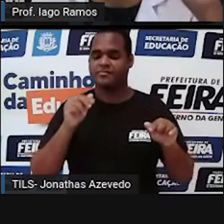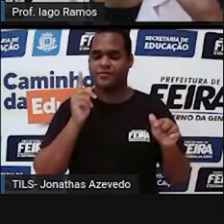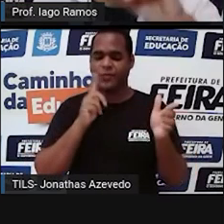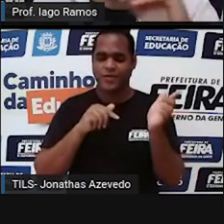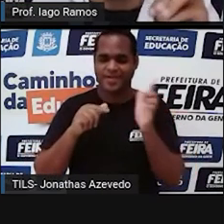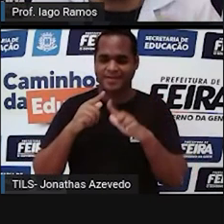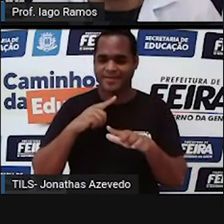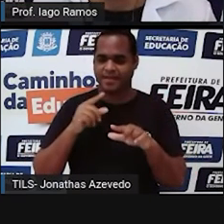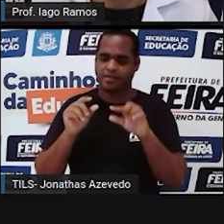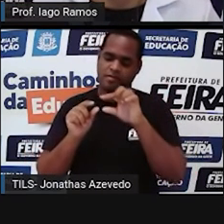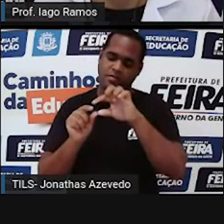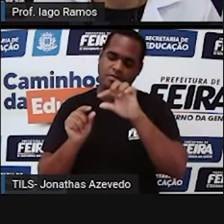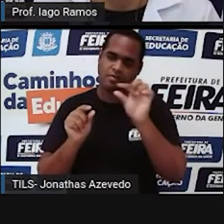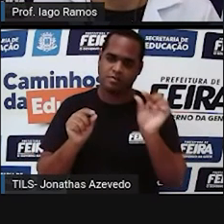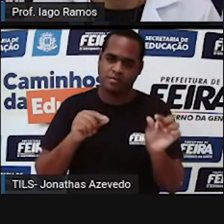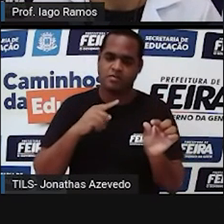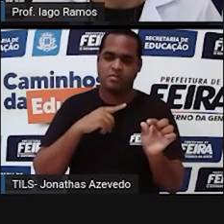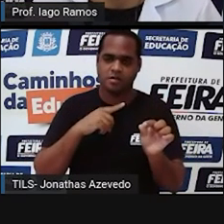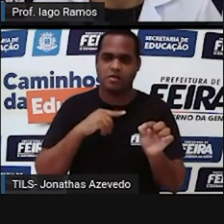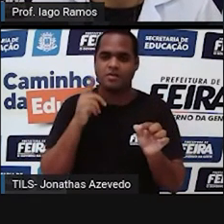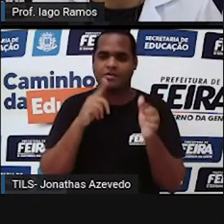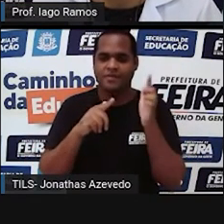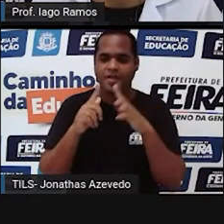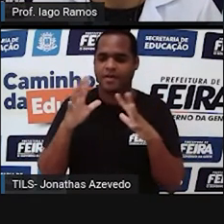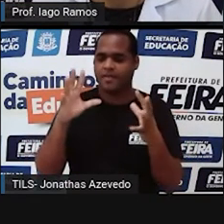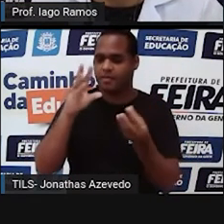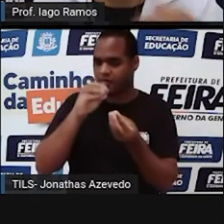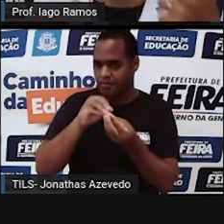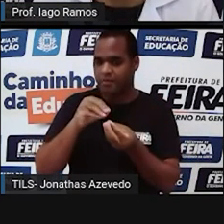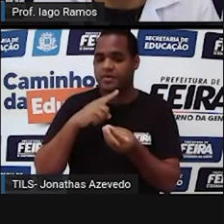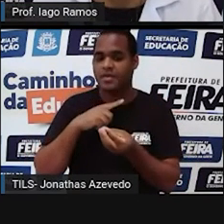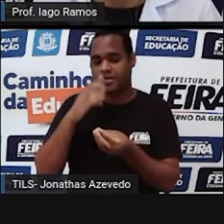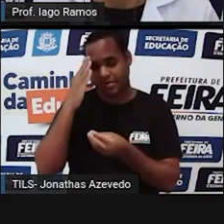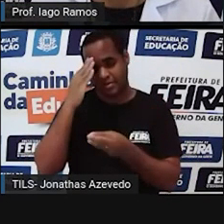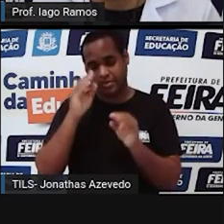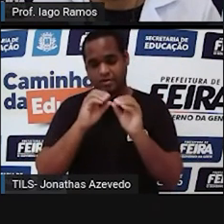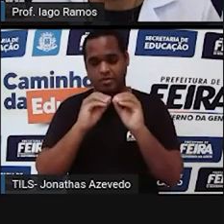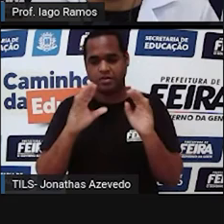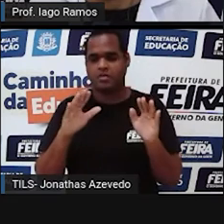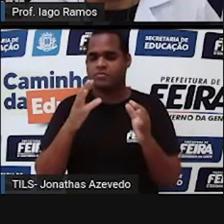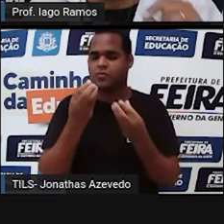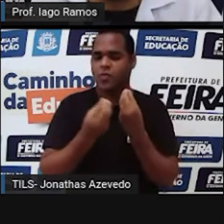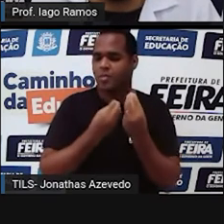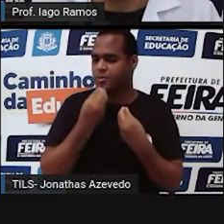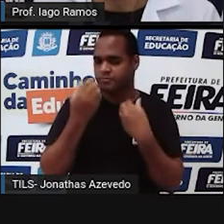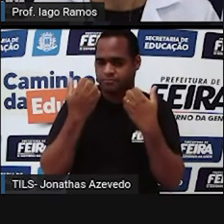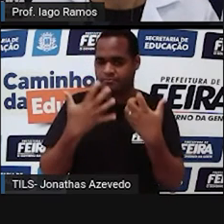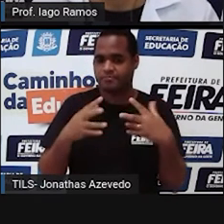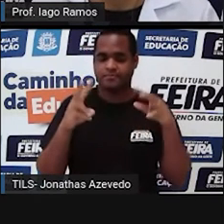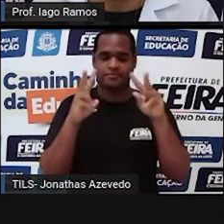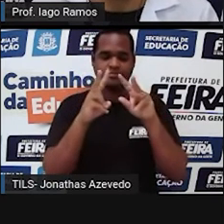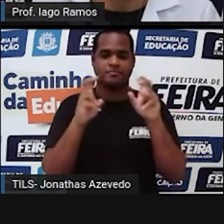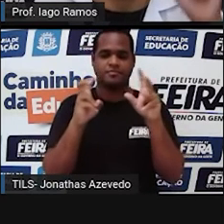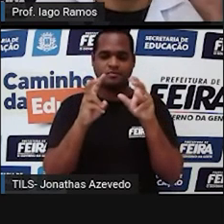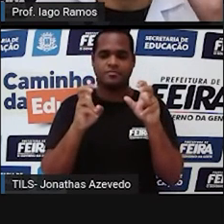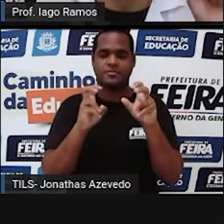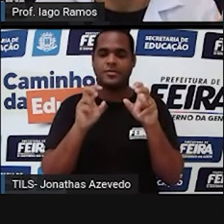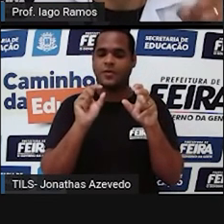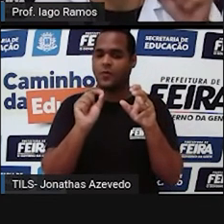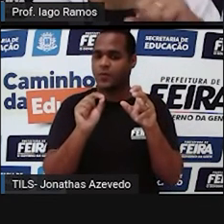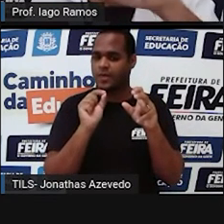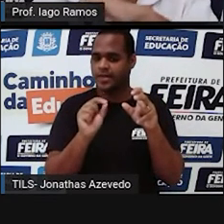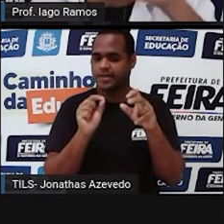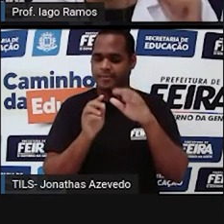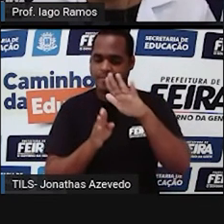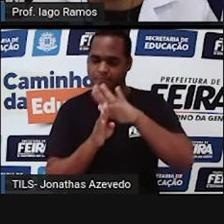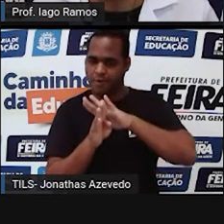coisas que complementam o gráfico, né? Para a gente entender toda a situação. Então, tem o título, nesse caso ali é